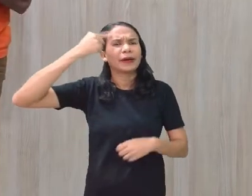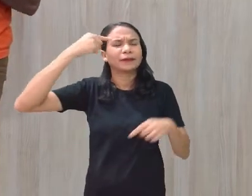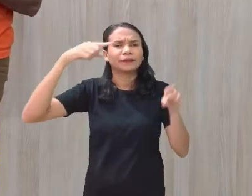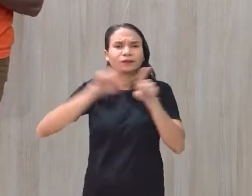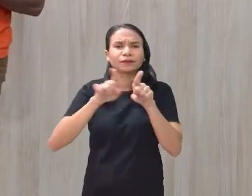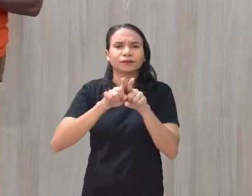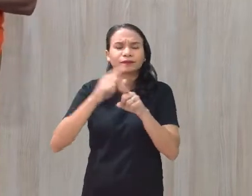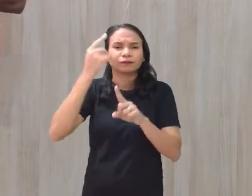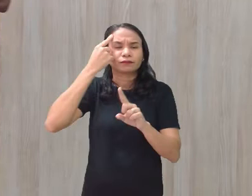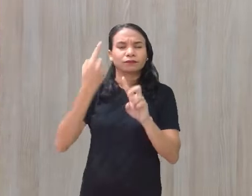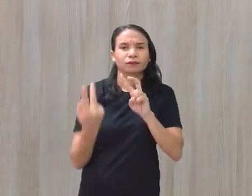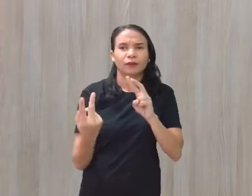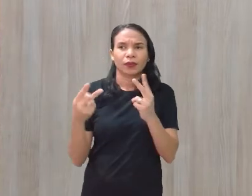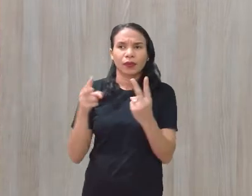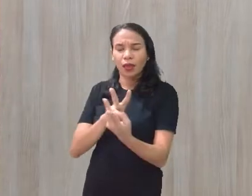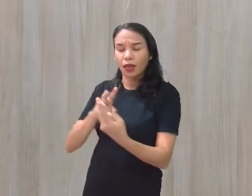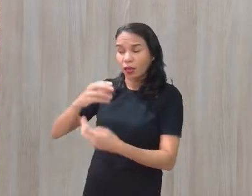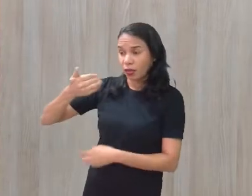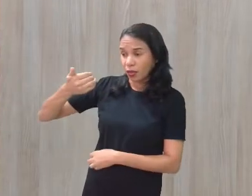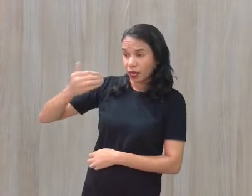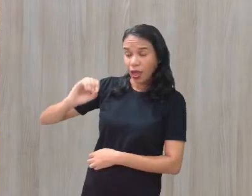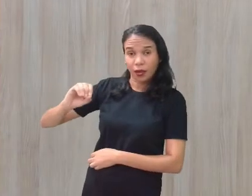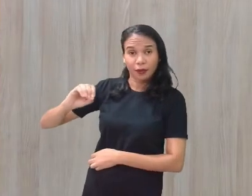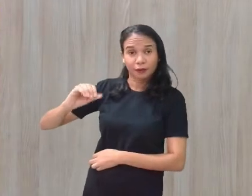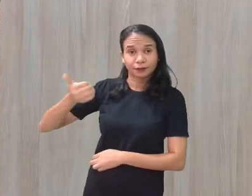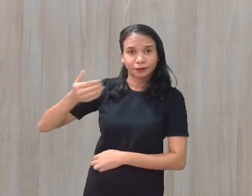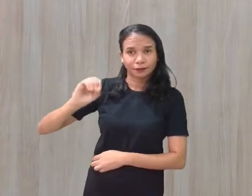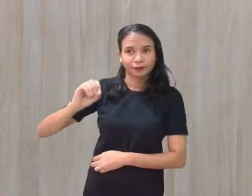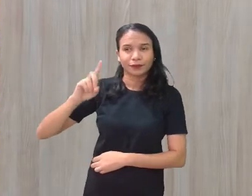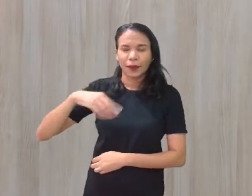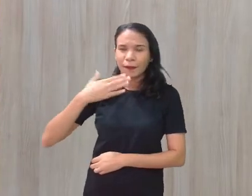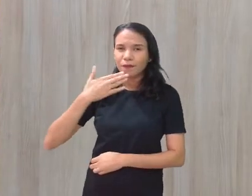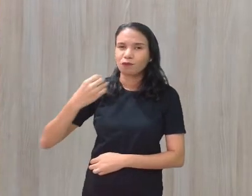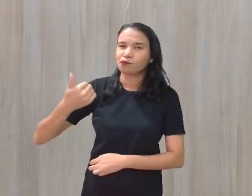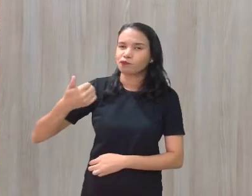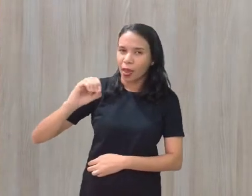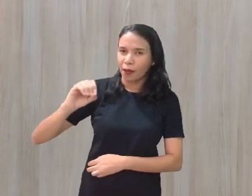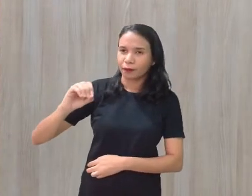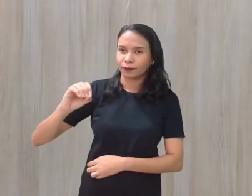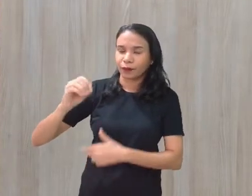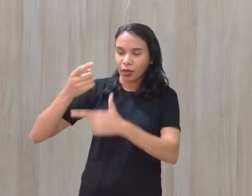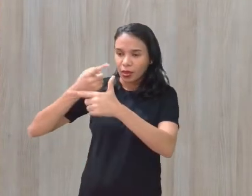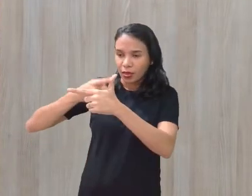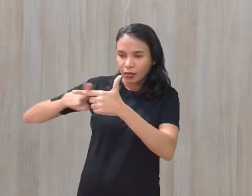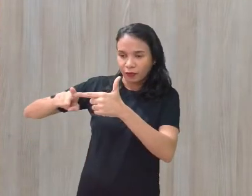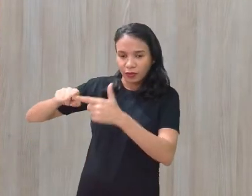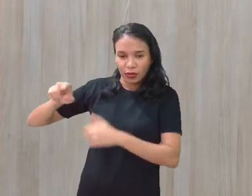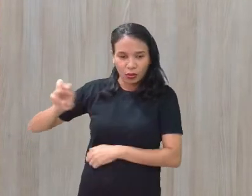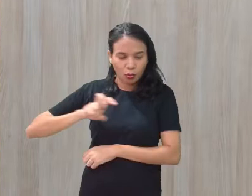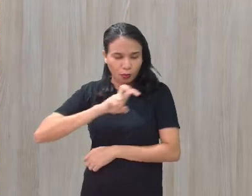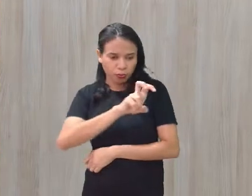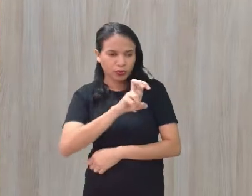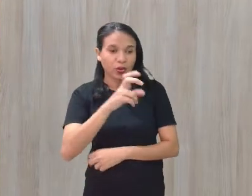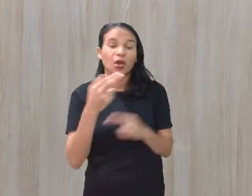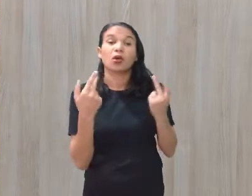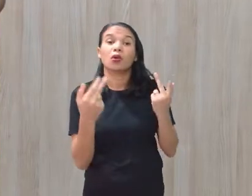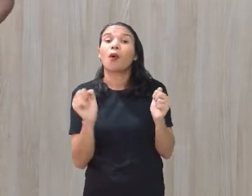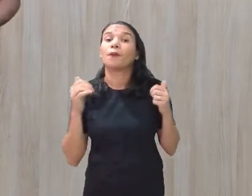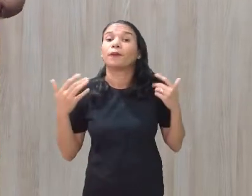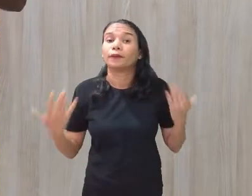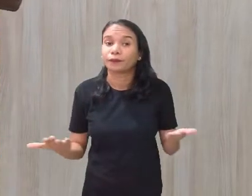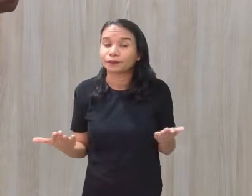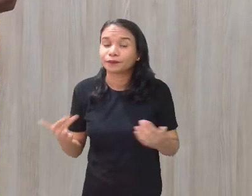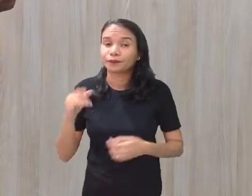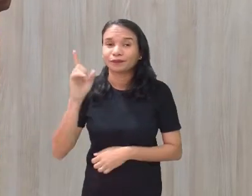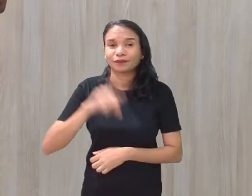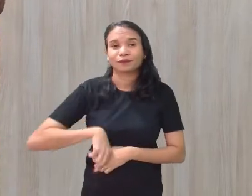sentido contrário. 10, que eu inclusive acho melhor. 10 dividido por 5 é igual a quanto? É